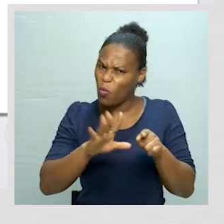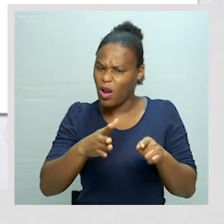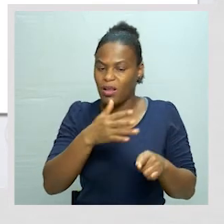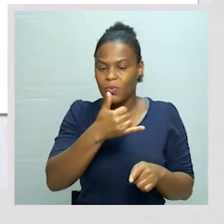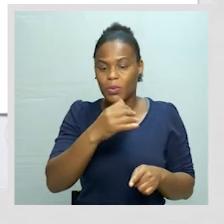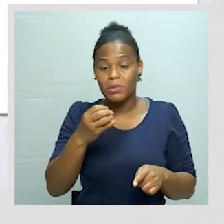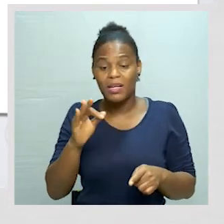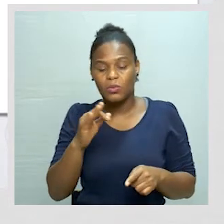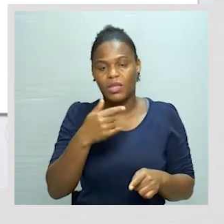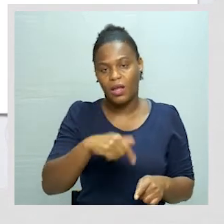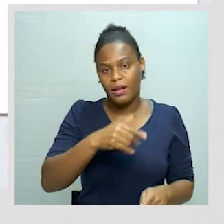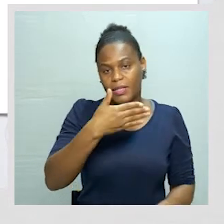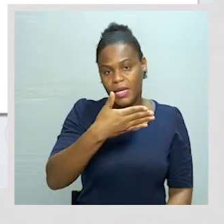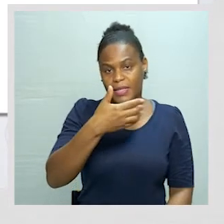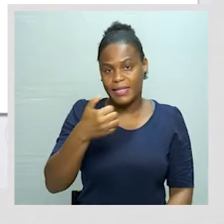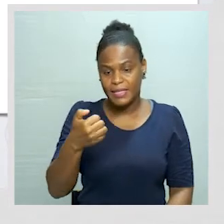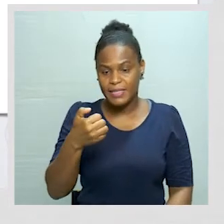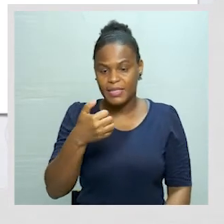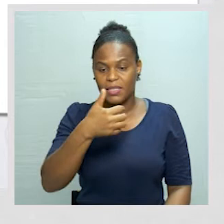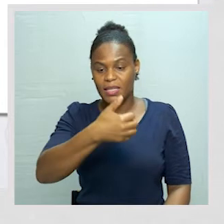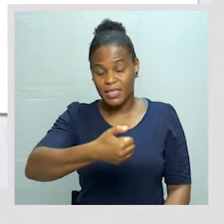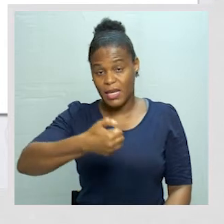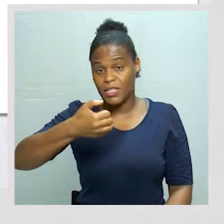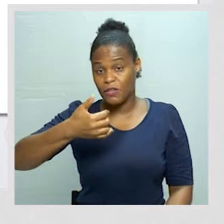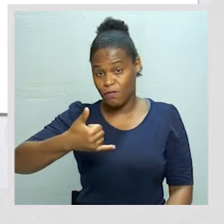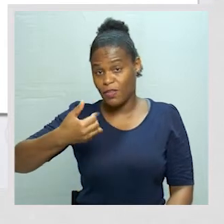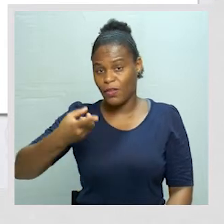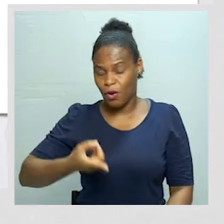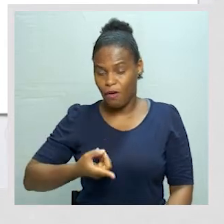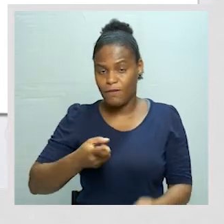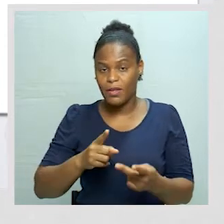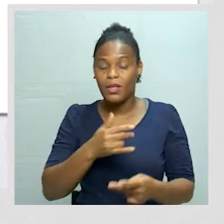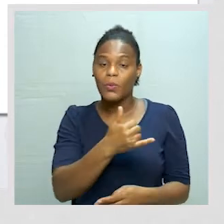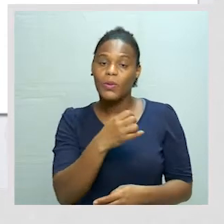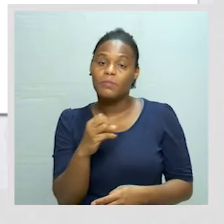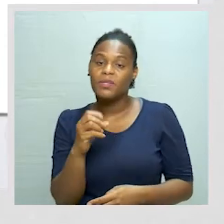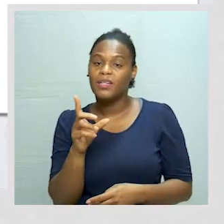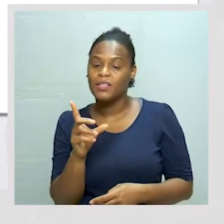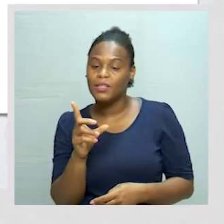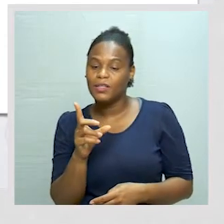Em 2014, 115, 529. E em